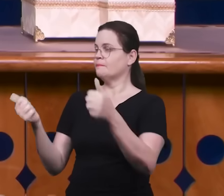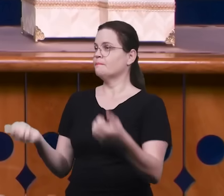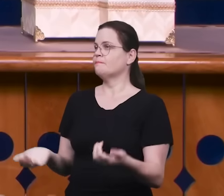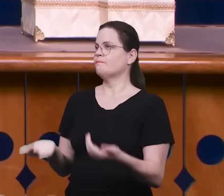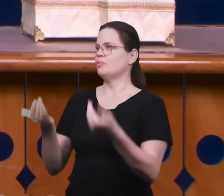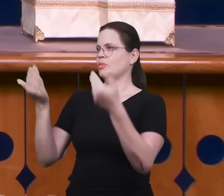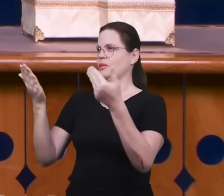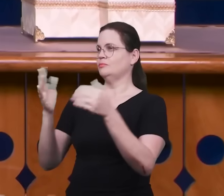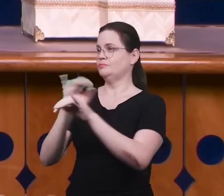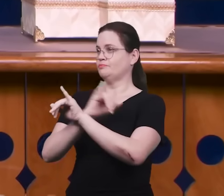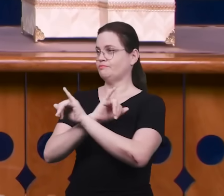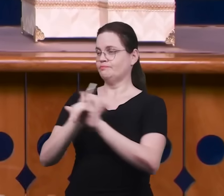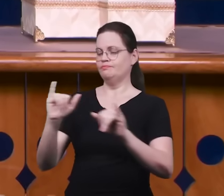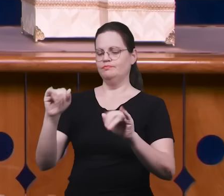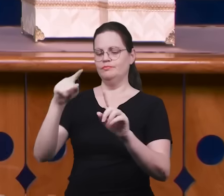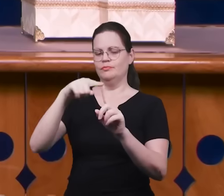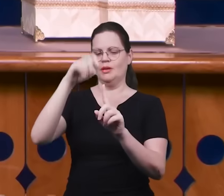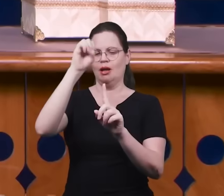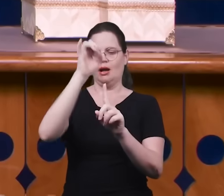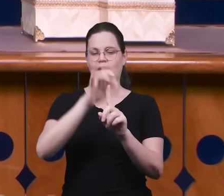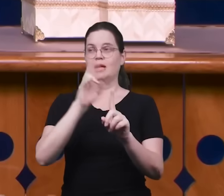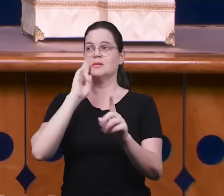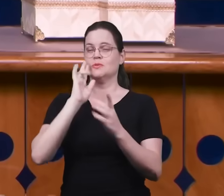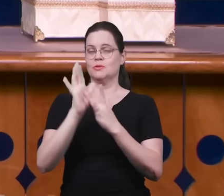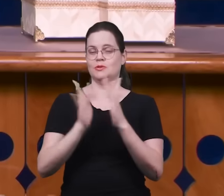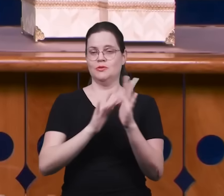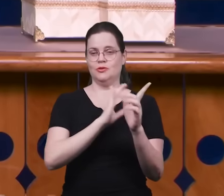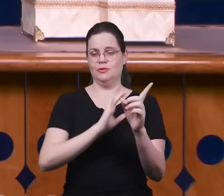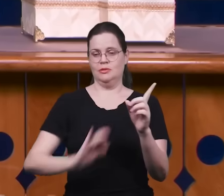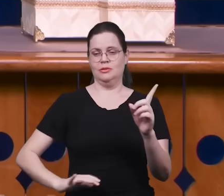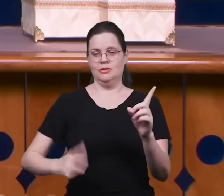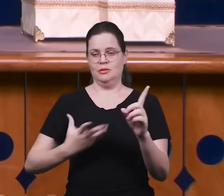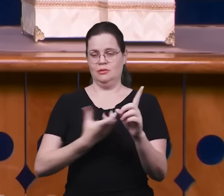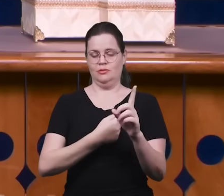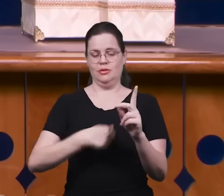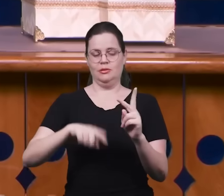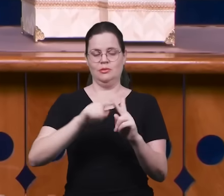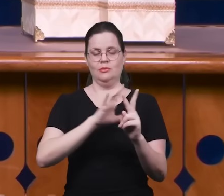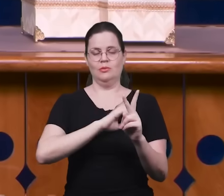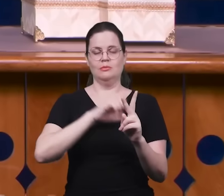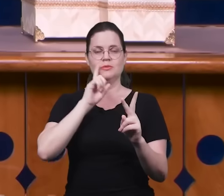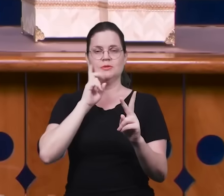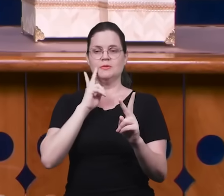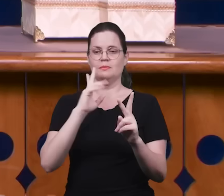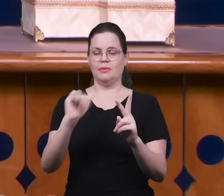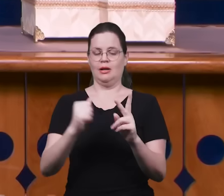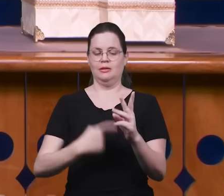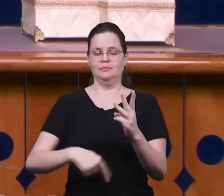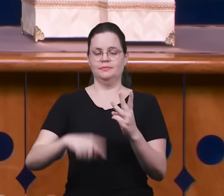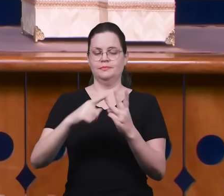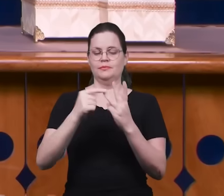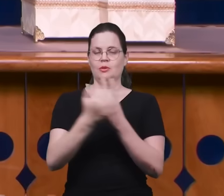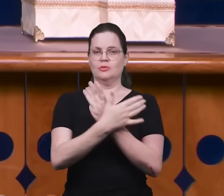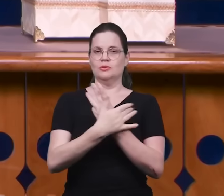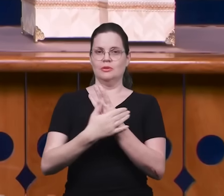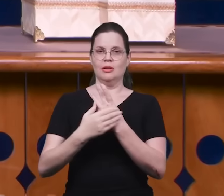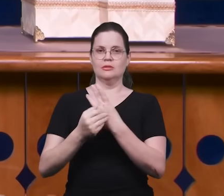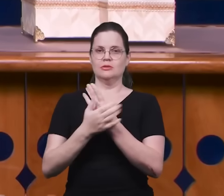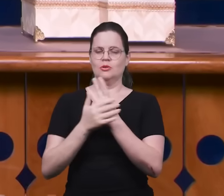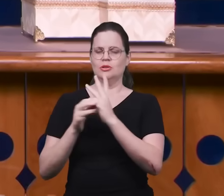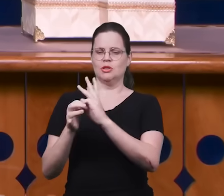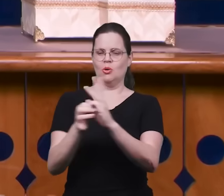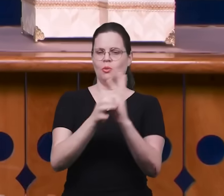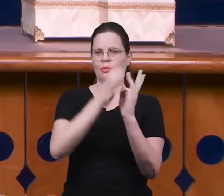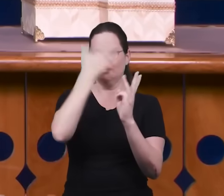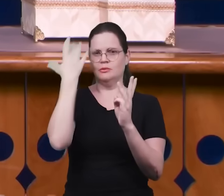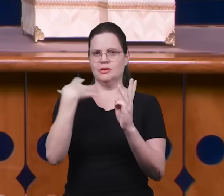e dizemos que a graça redentora do Senhor Jesus, o amor sublime do Deus Pai, as consolações, a